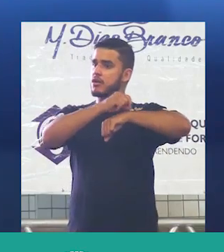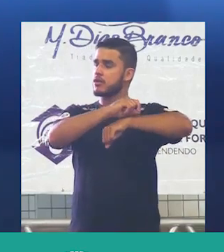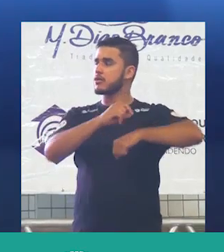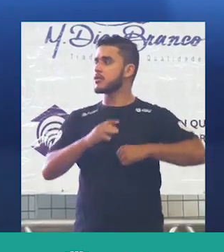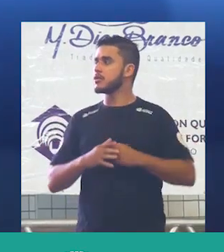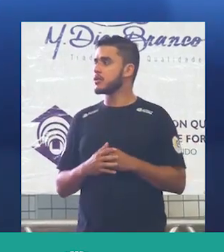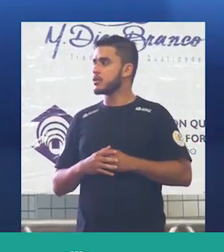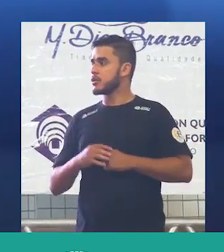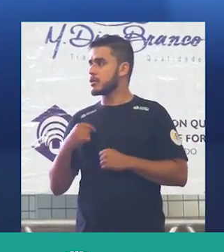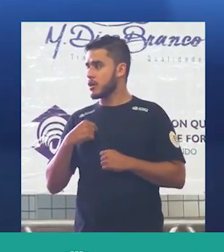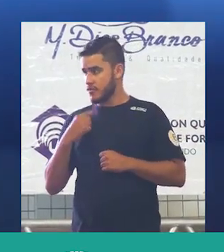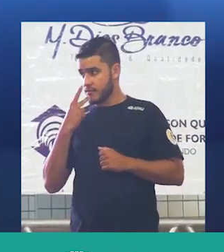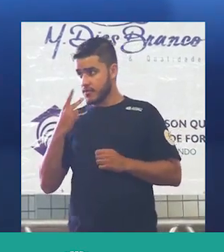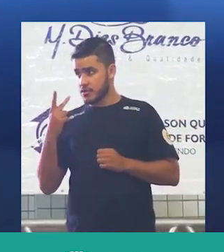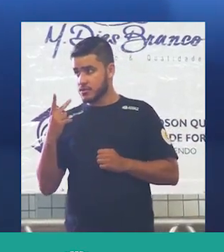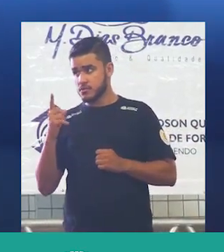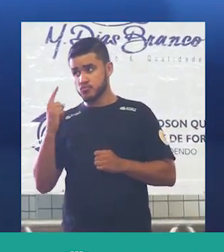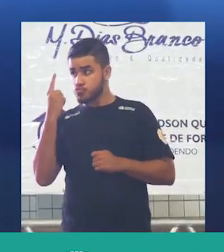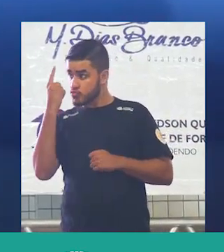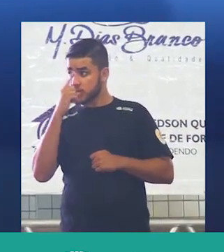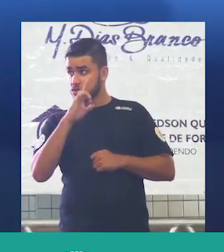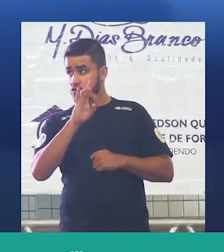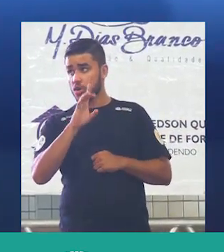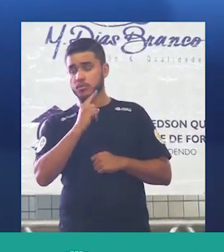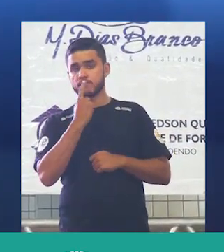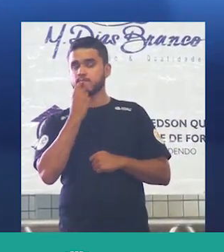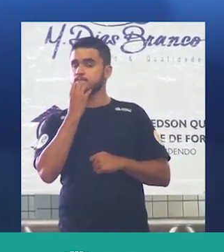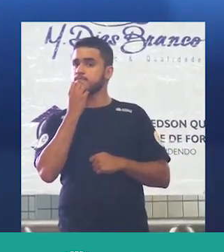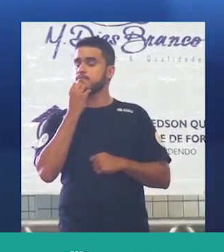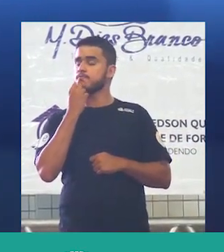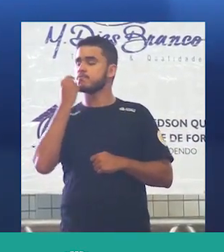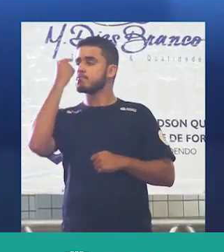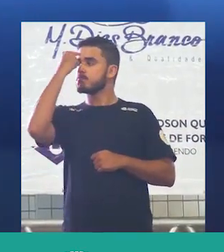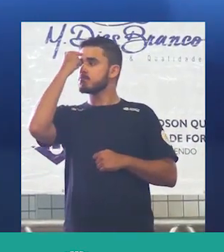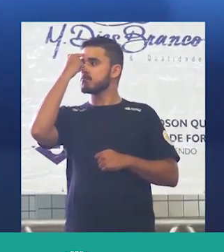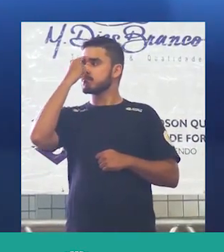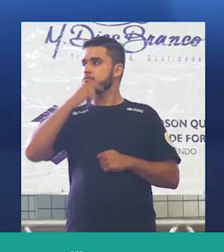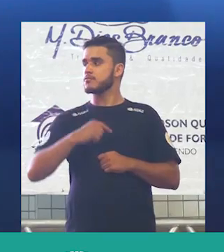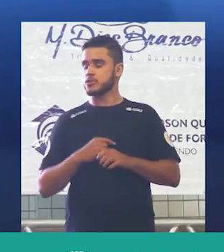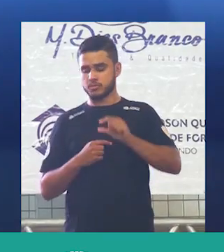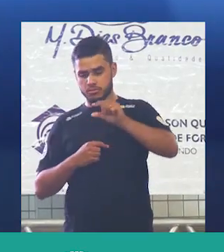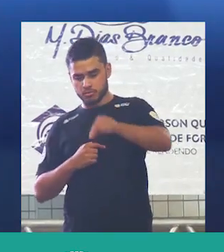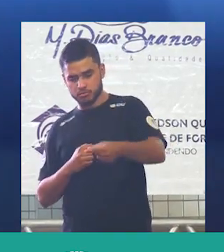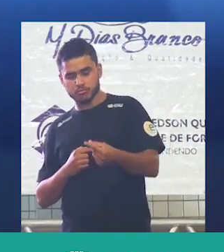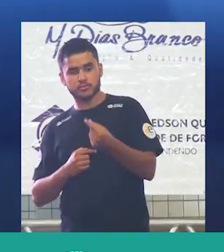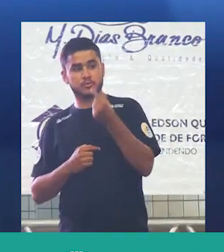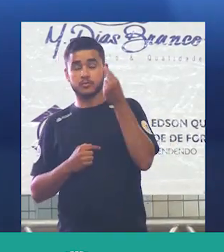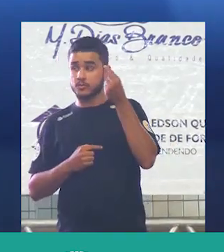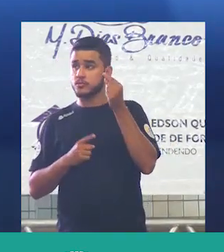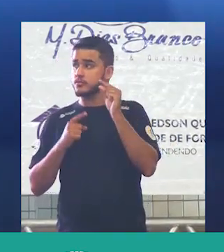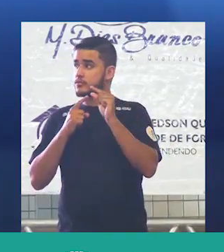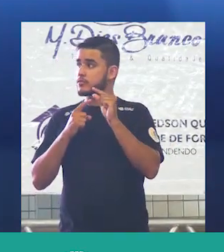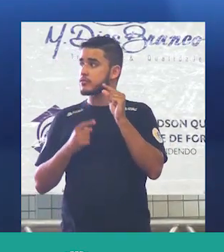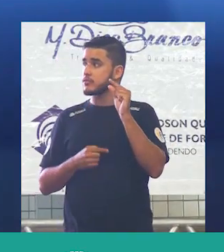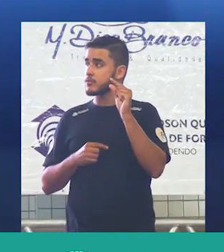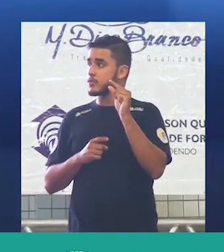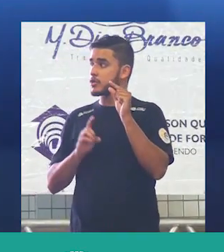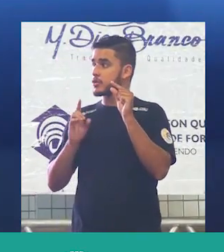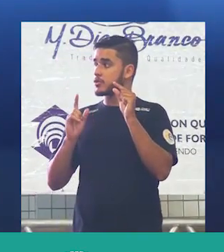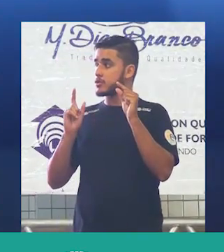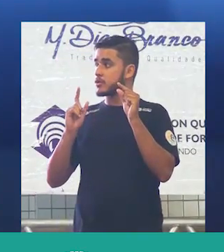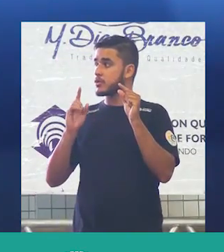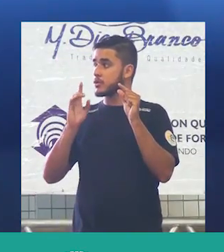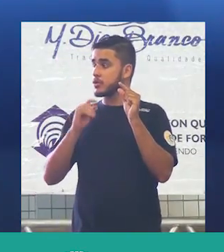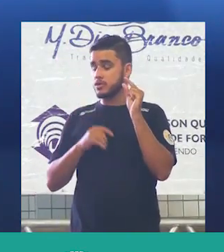formiguinha. Só uma formiguinha, né? Aí o chefe pega um grãozinho e diz: imagine que isso é uma